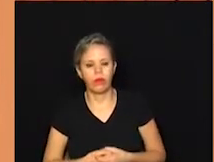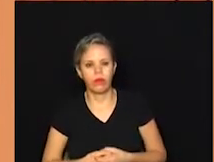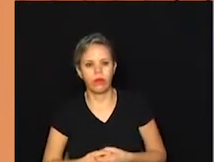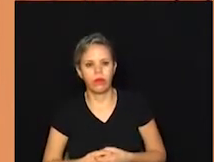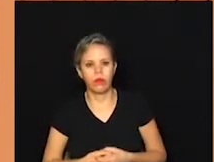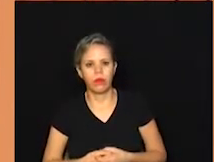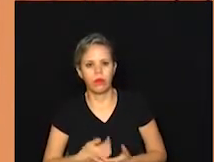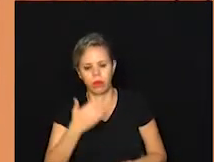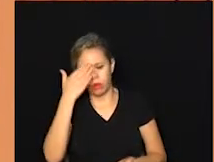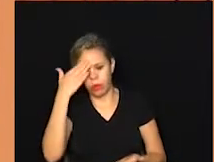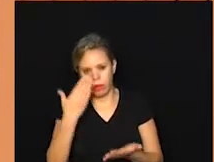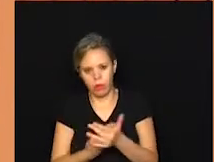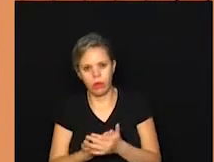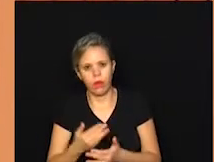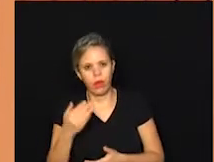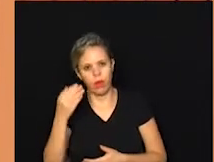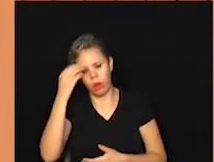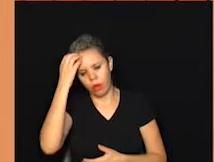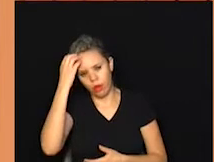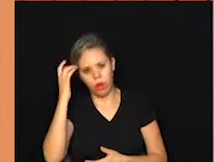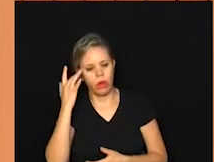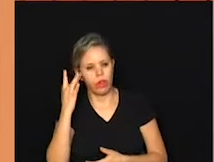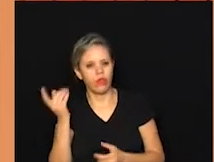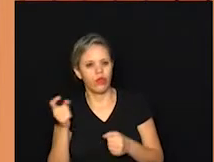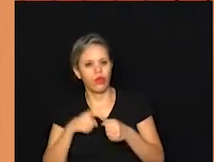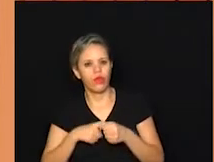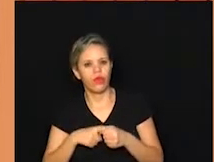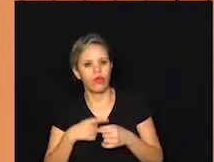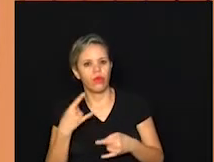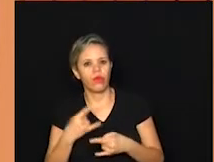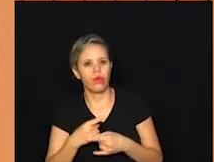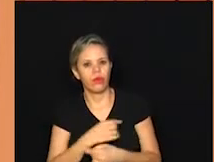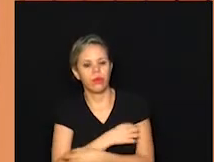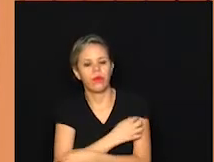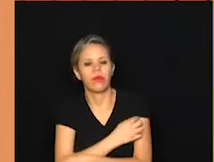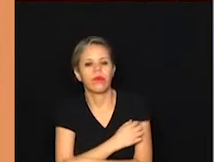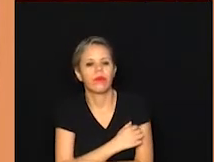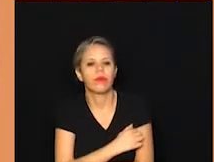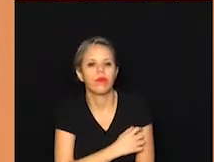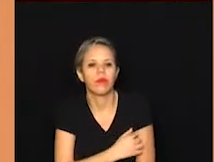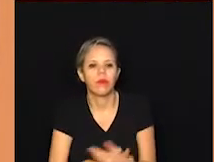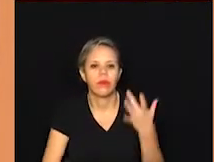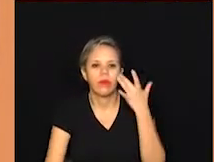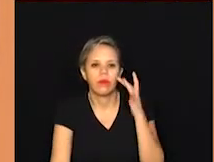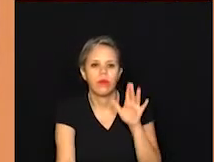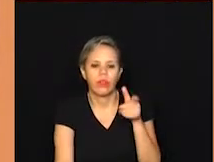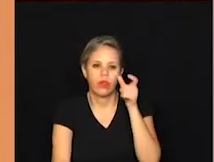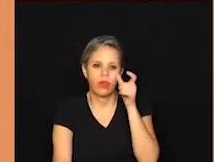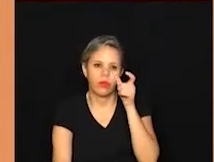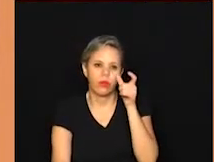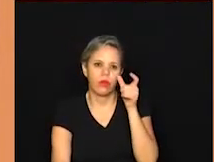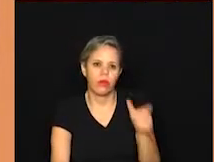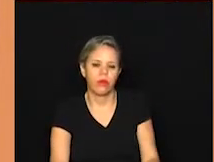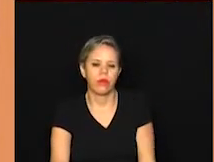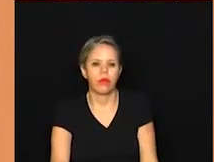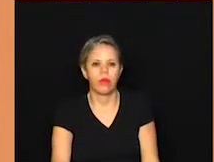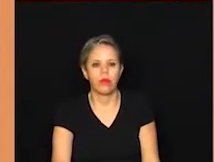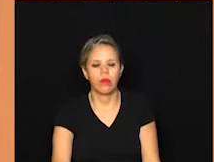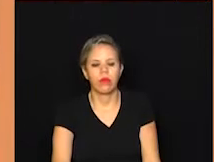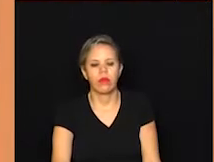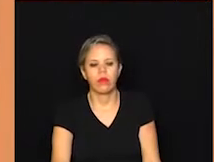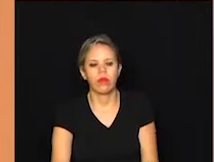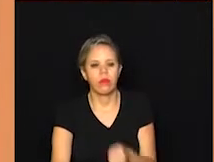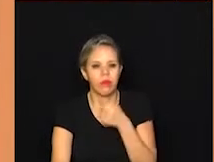eu acredito que a Marnem tenha conseguido voltar aqui para a nossa sala. Não sei se ela já está nos ouvindo, acredito que ainda